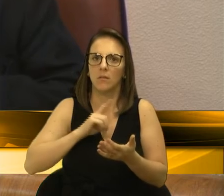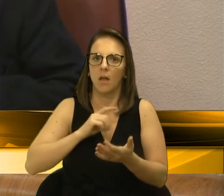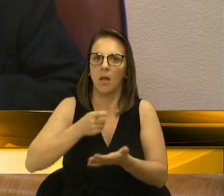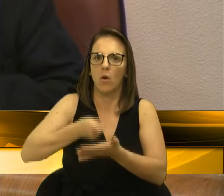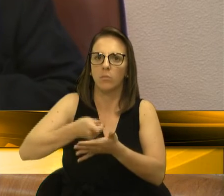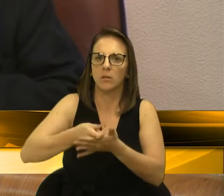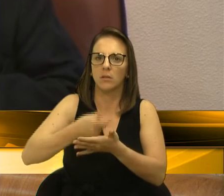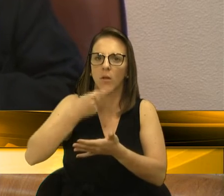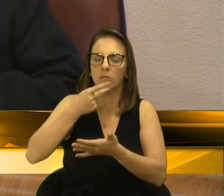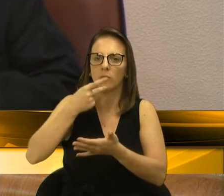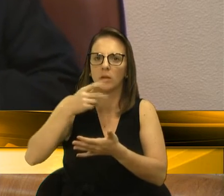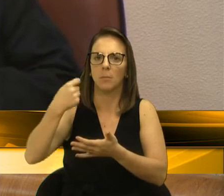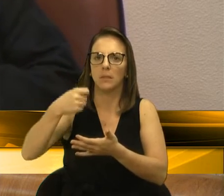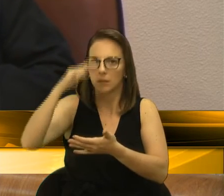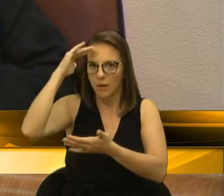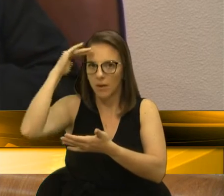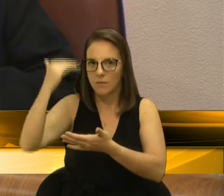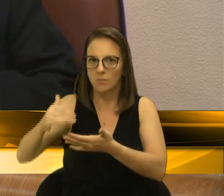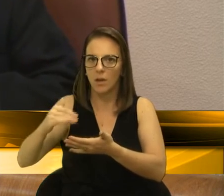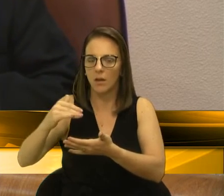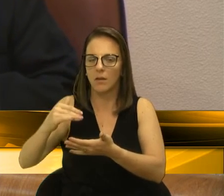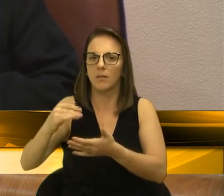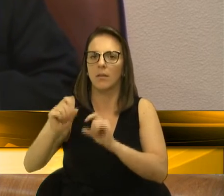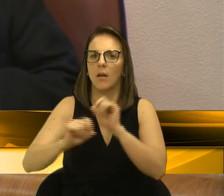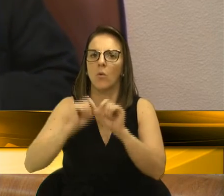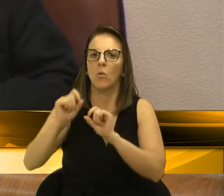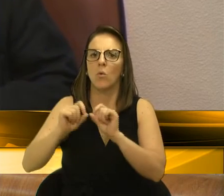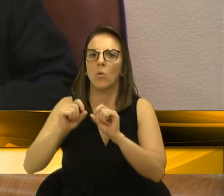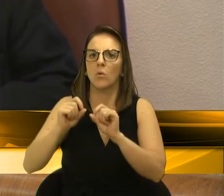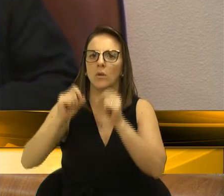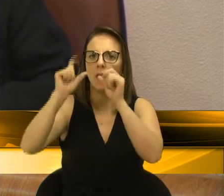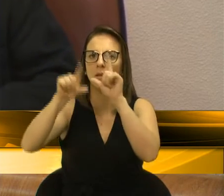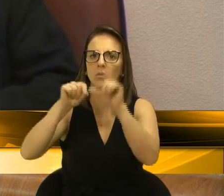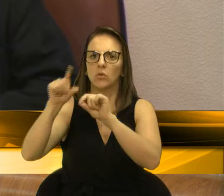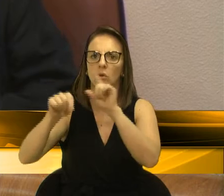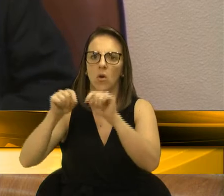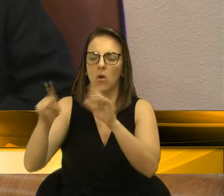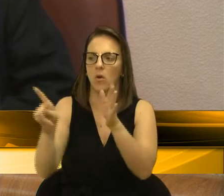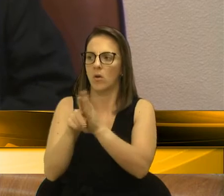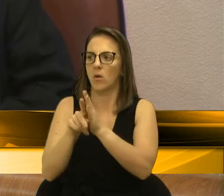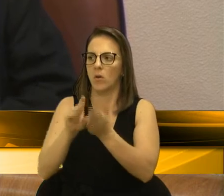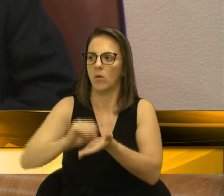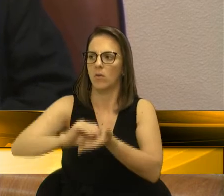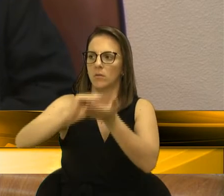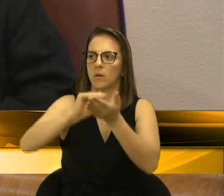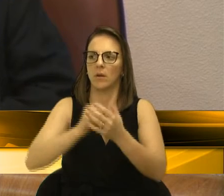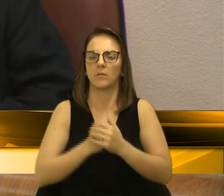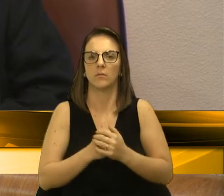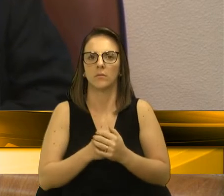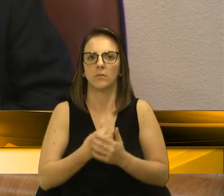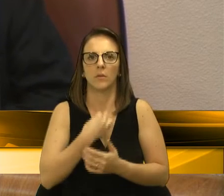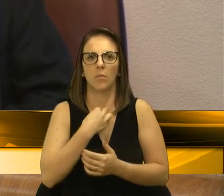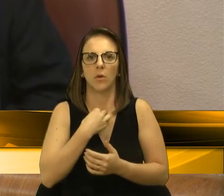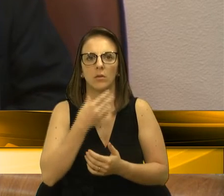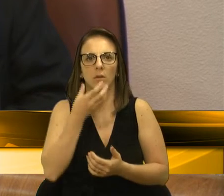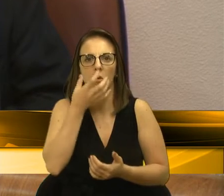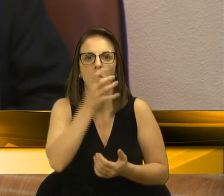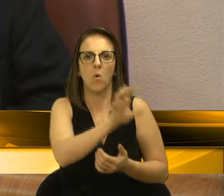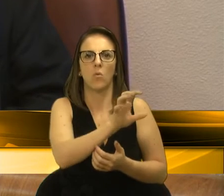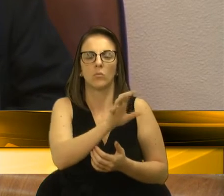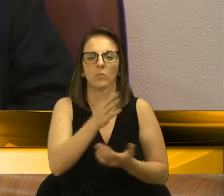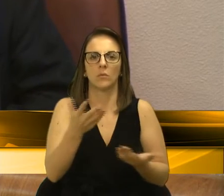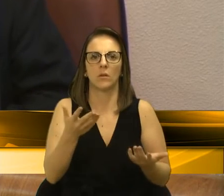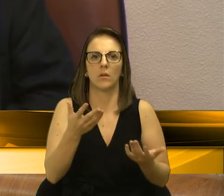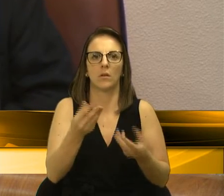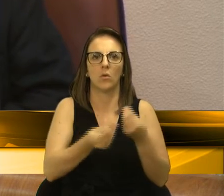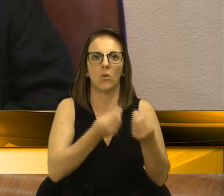senão a conclusão pela procedência da denúncia contra o prefeito municipal de Caxias do Sul quanto à ocorrência da infração